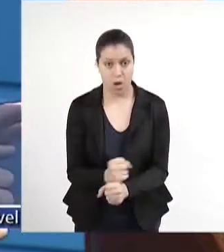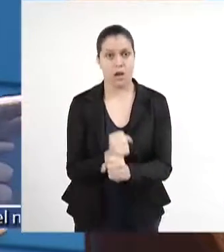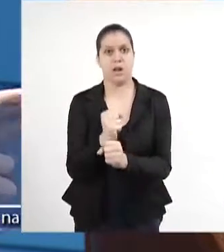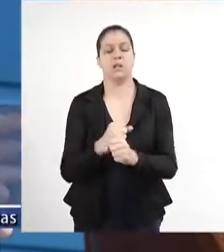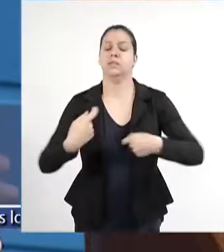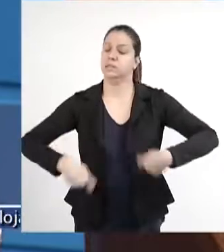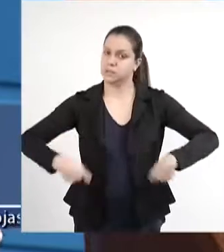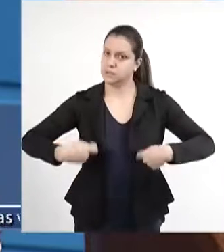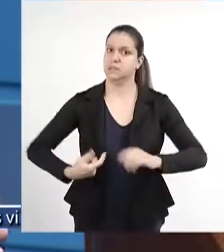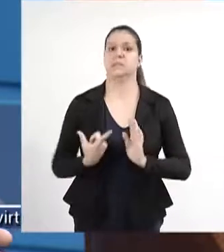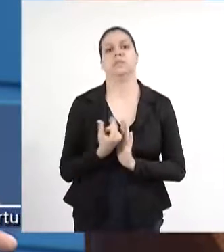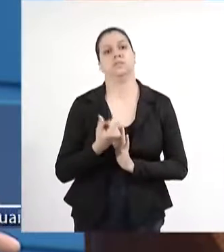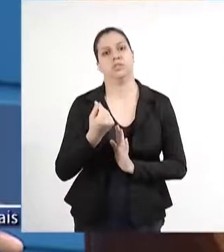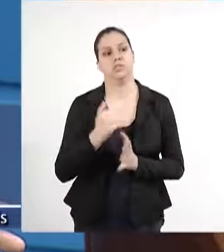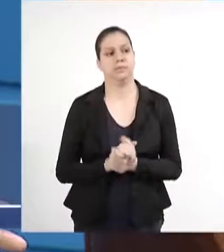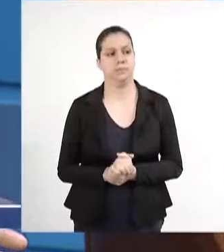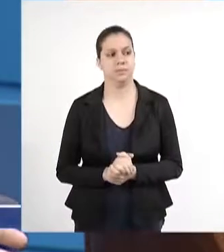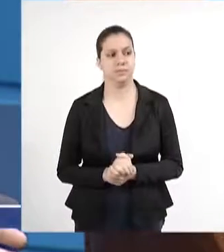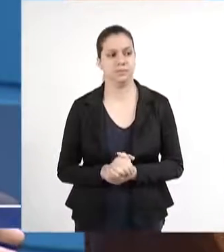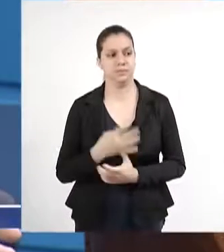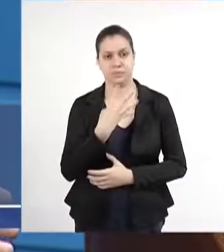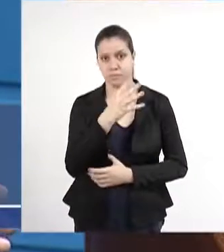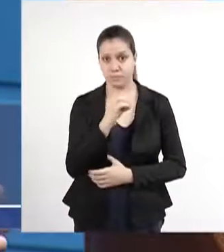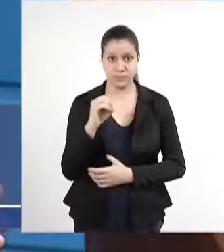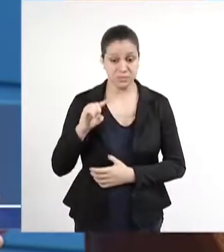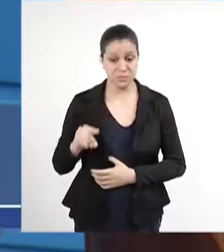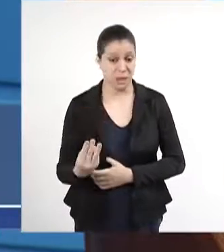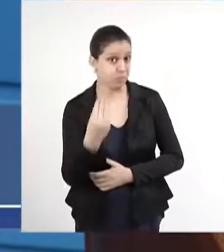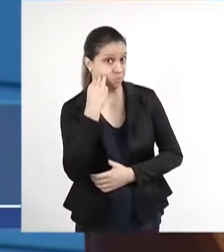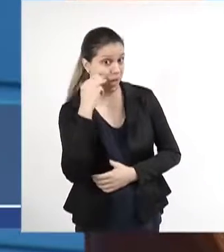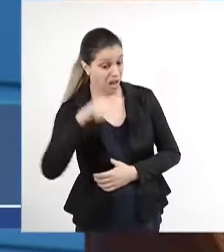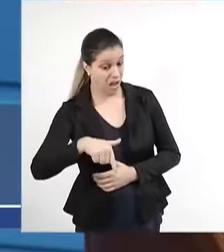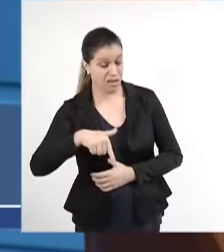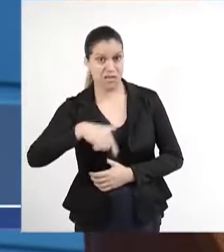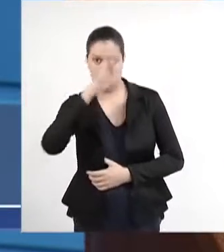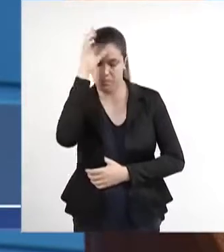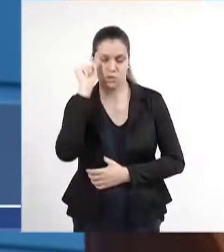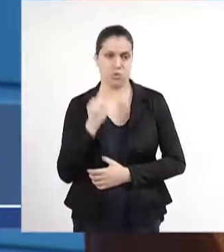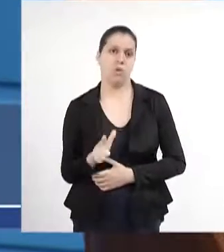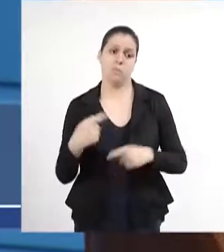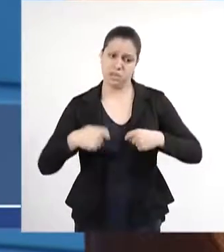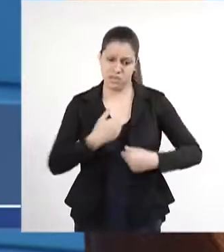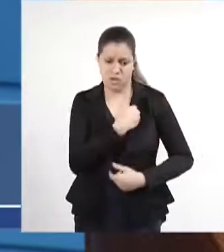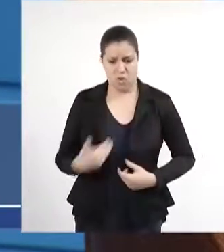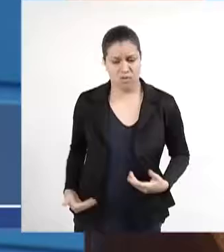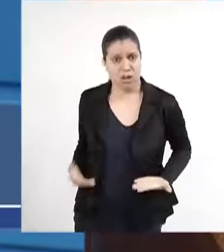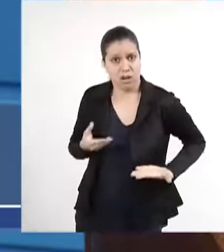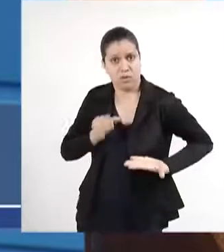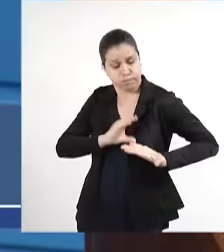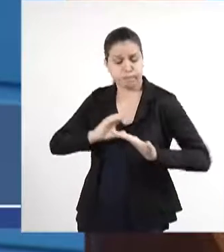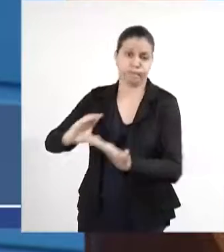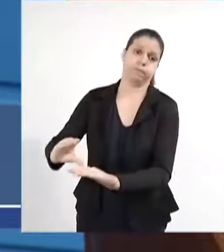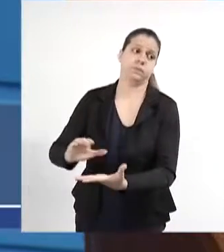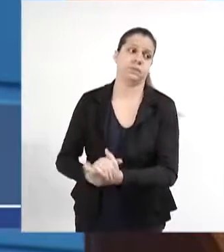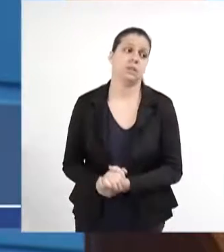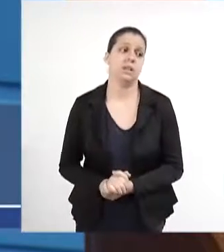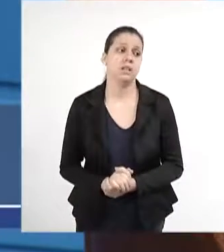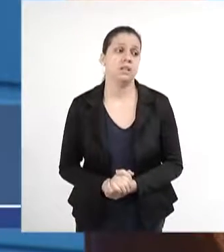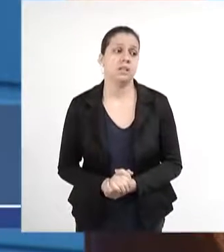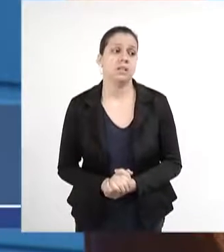dinheiro. 400 milhões vem para o Mato Grosso do Sul. Certo? E nos possibilite os